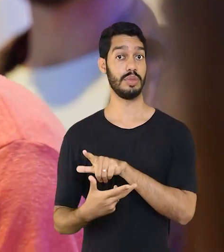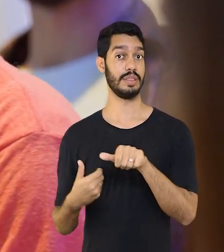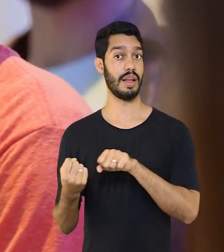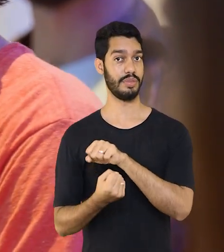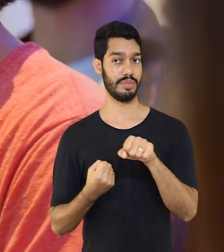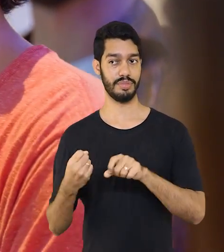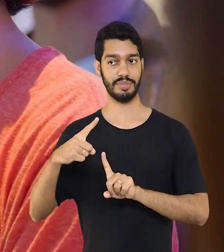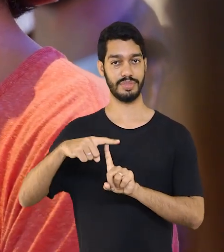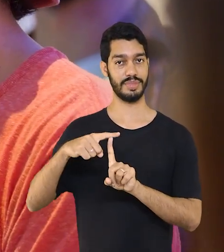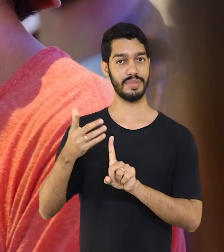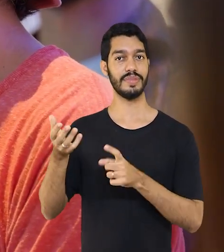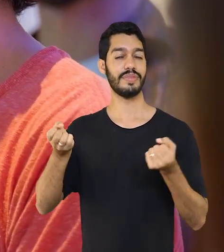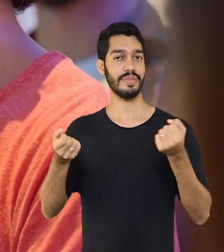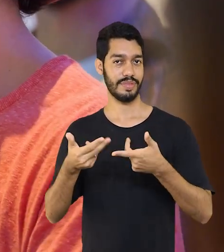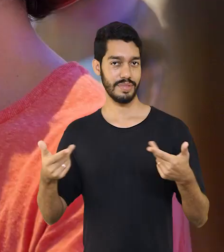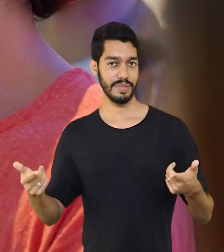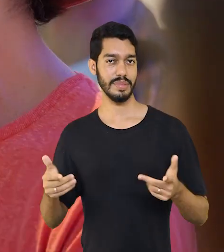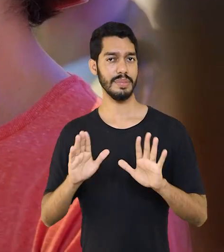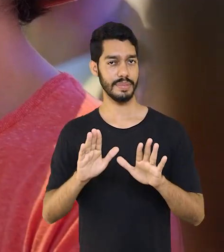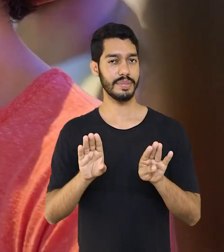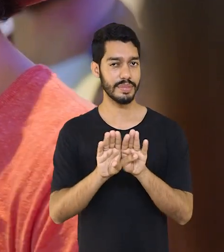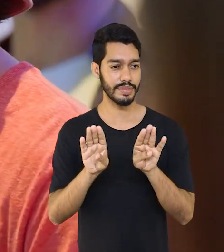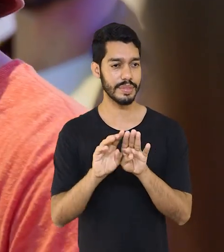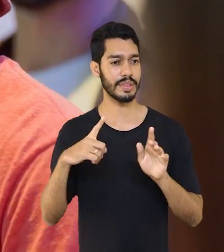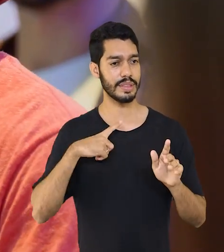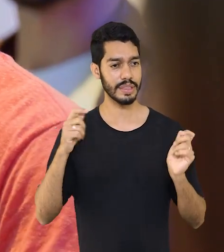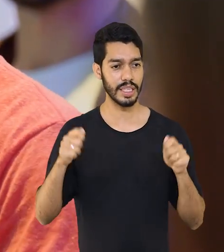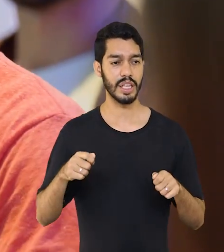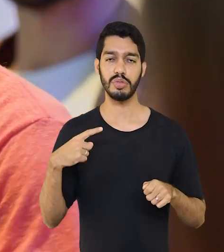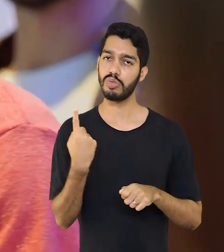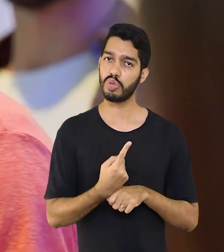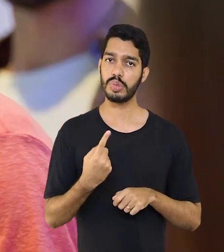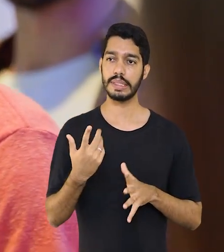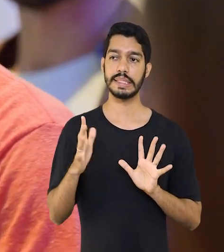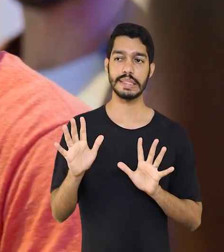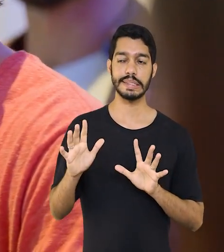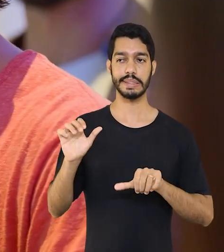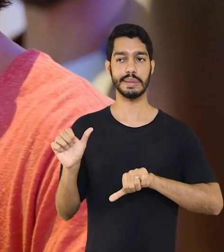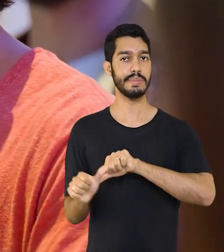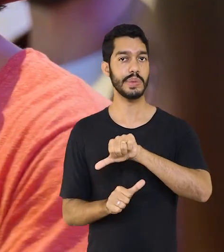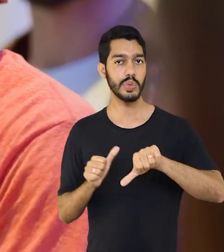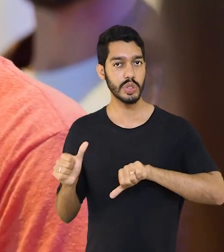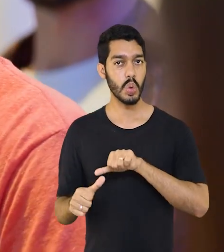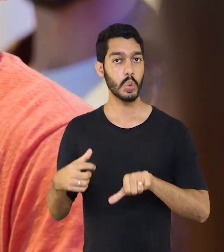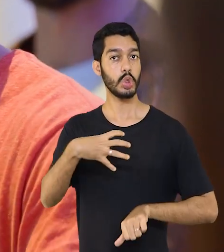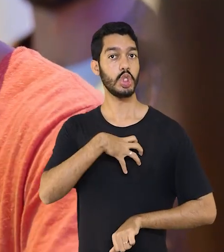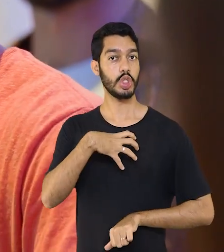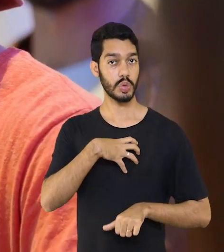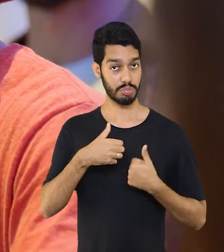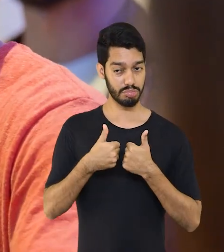sustentável para esses tipos de transporte, mas para além disso, né, tem como a gente modificar nossa modalidade